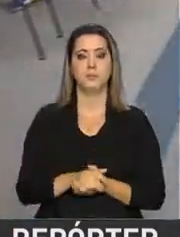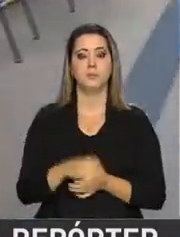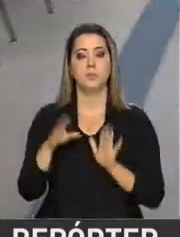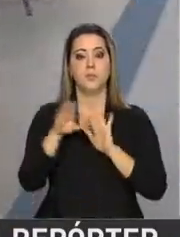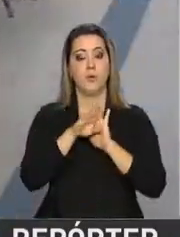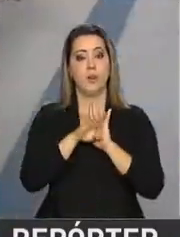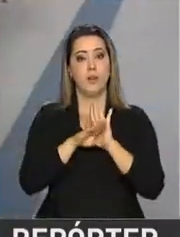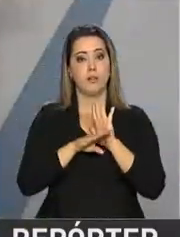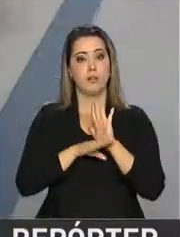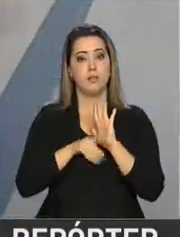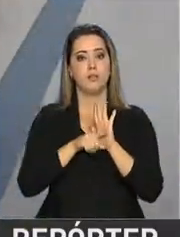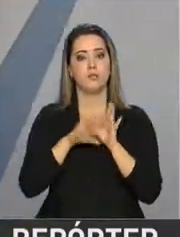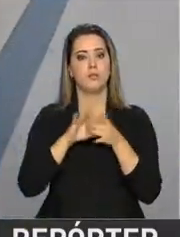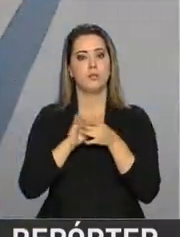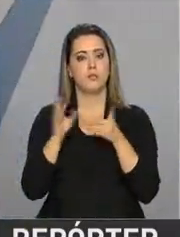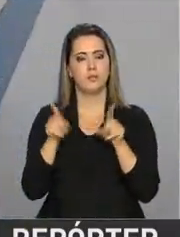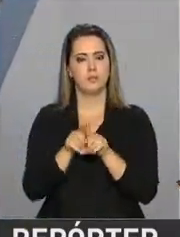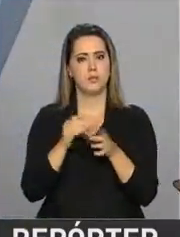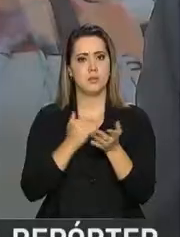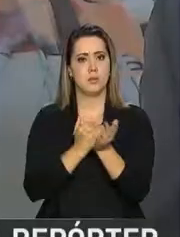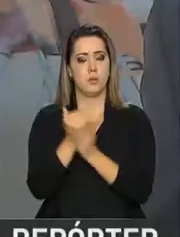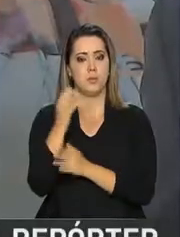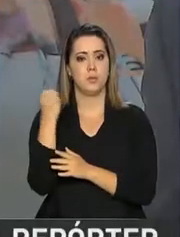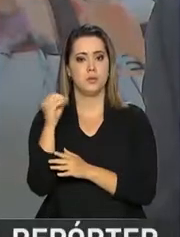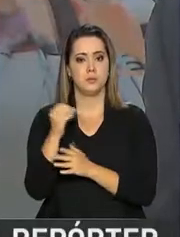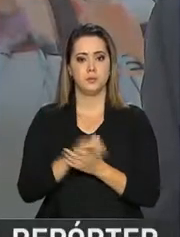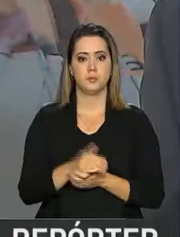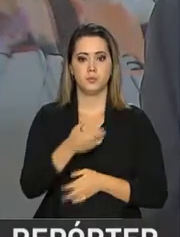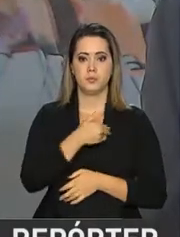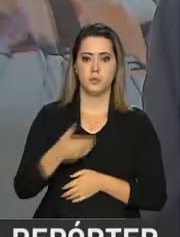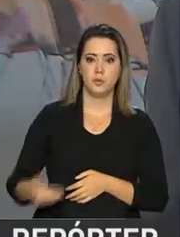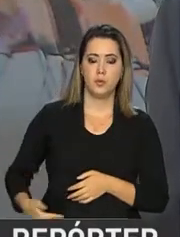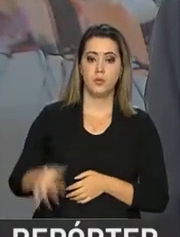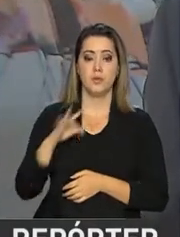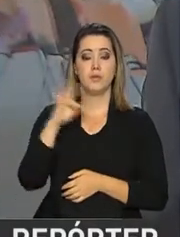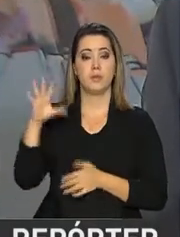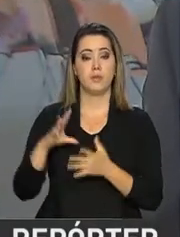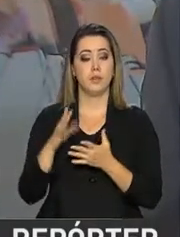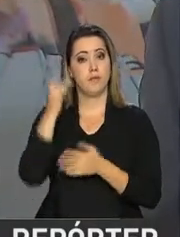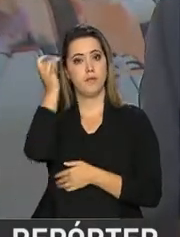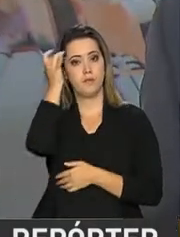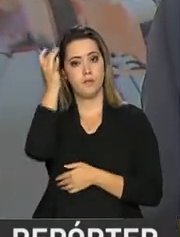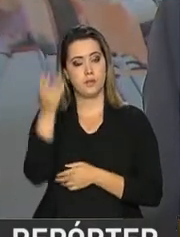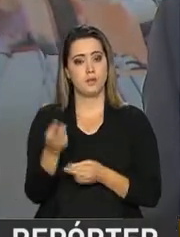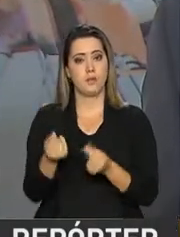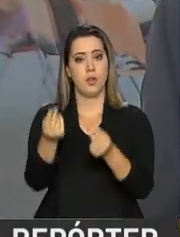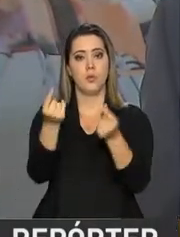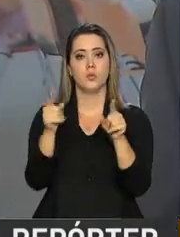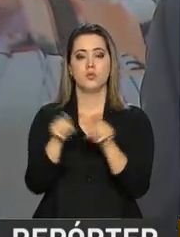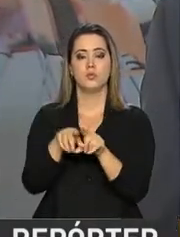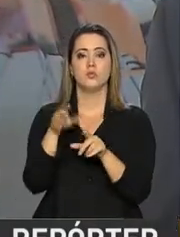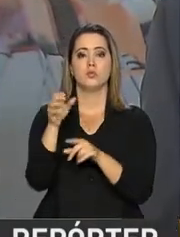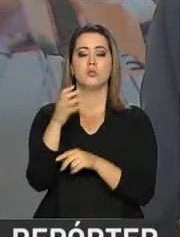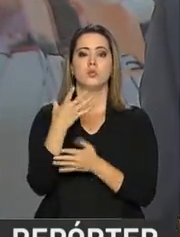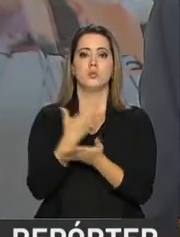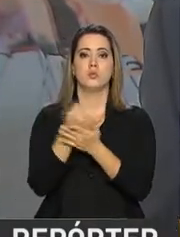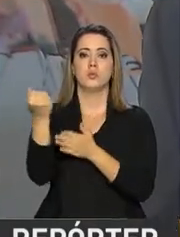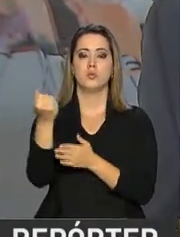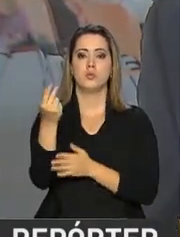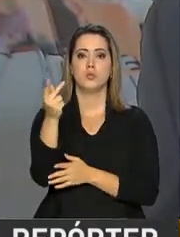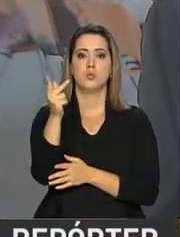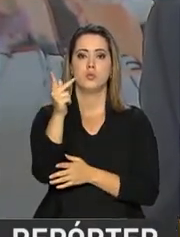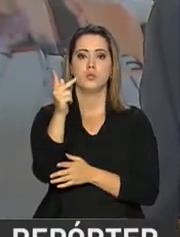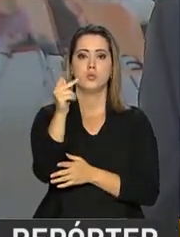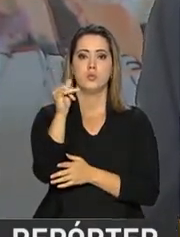calendário de liberação deve começar em outubro e o governo vai facilitar o saque dos recursos do fundo pis pasep a